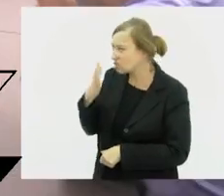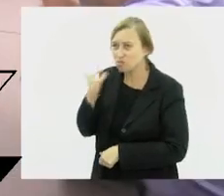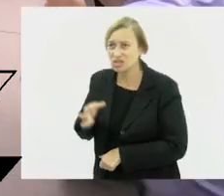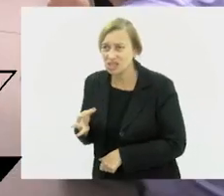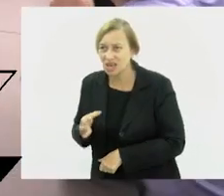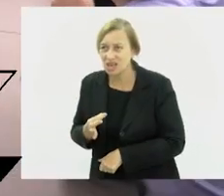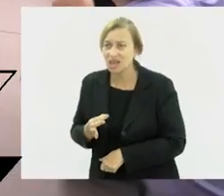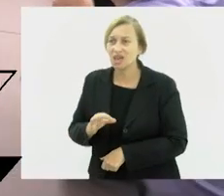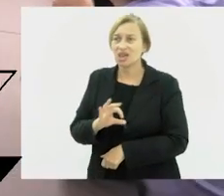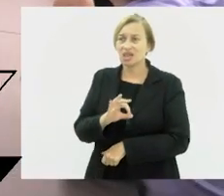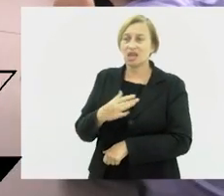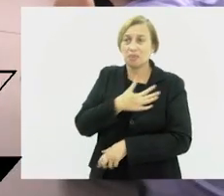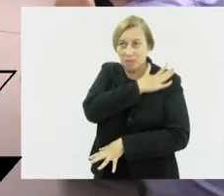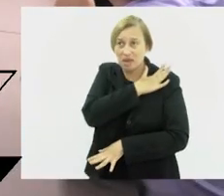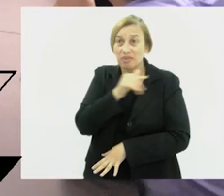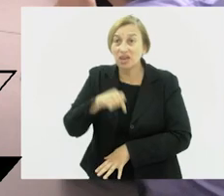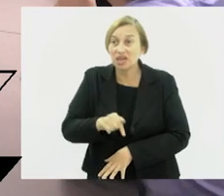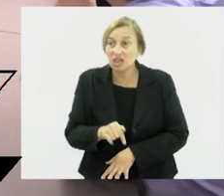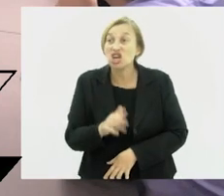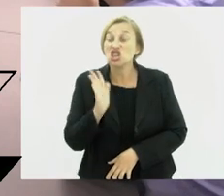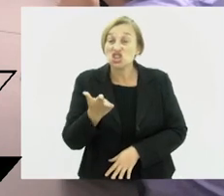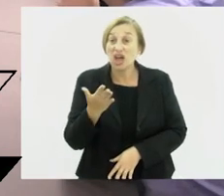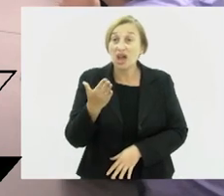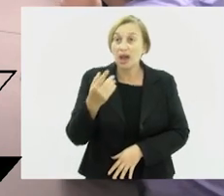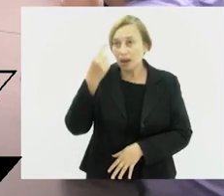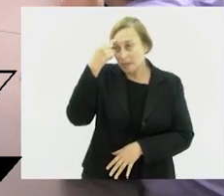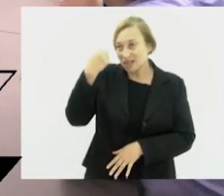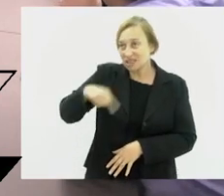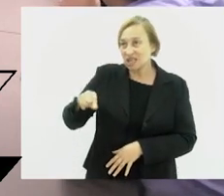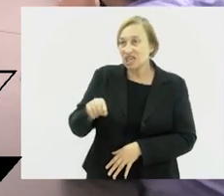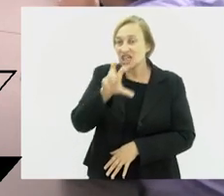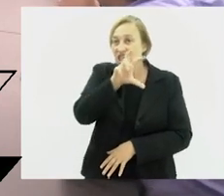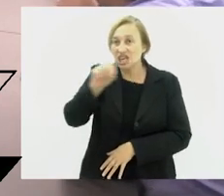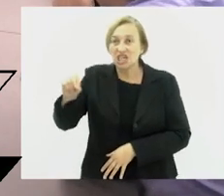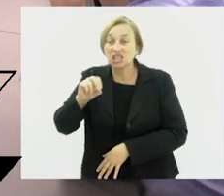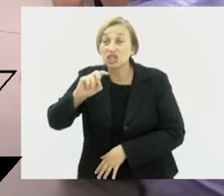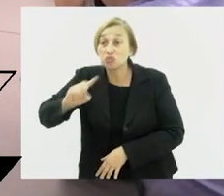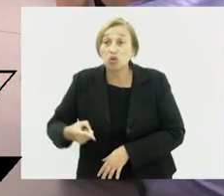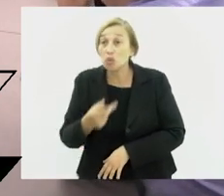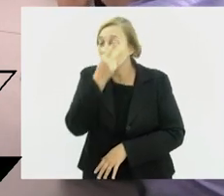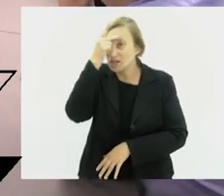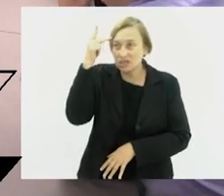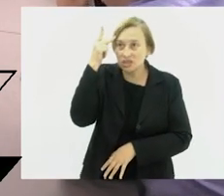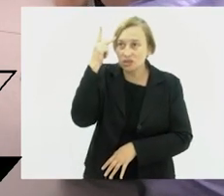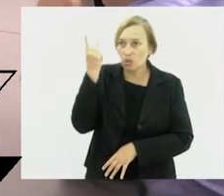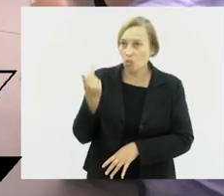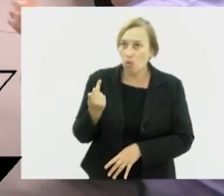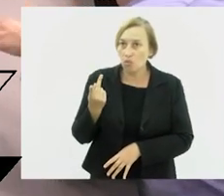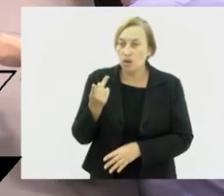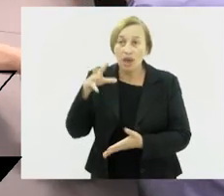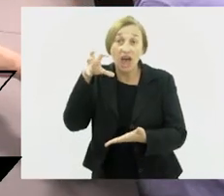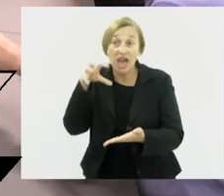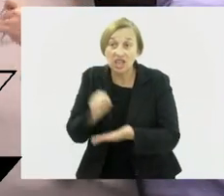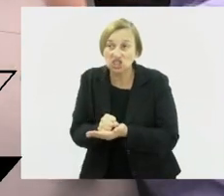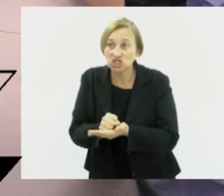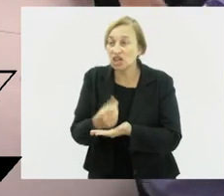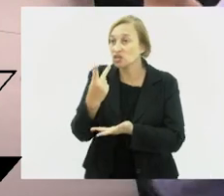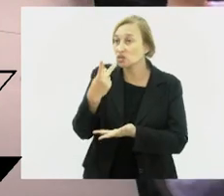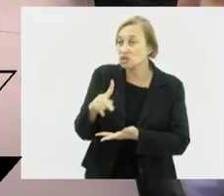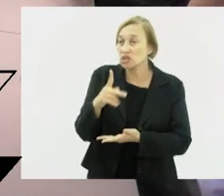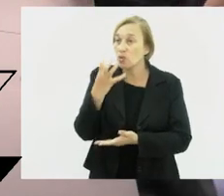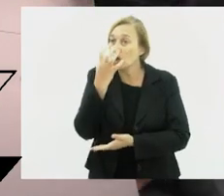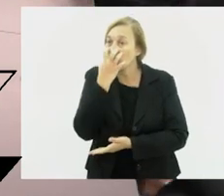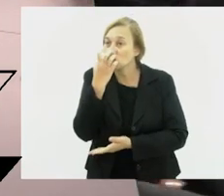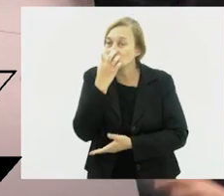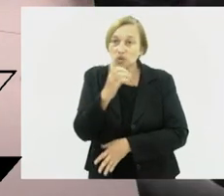comandante da PM ali, já mandei 500 mil pessoas para fazerem o registro dos seus cães